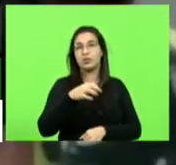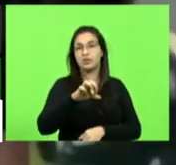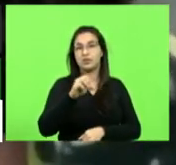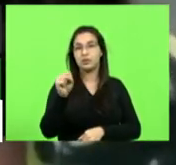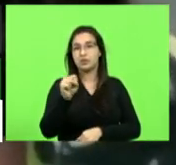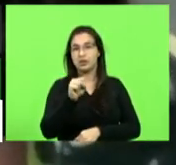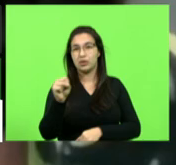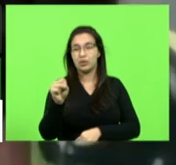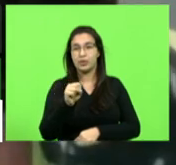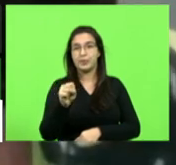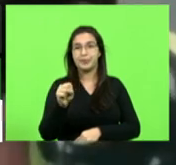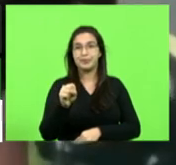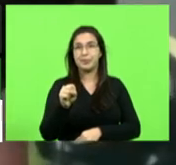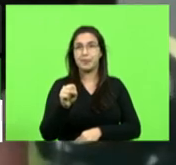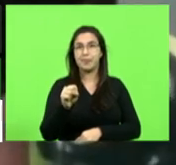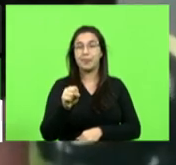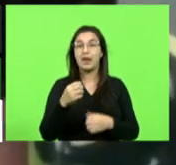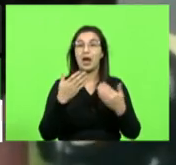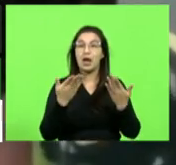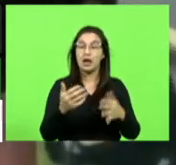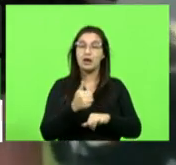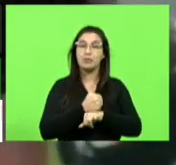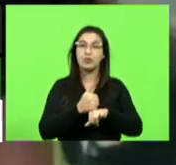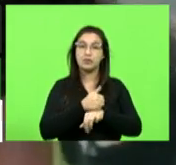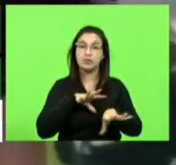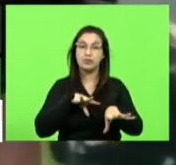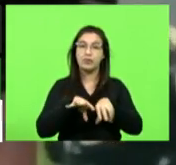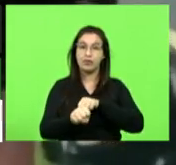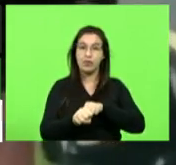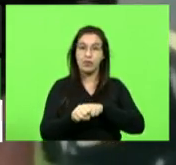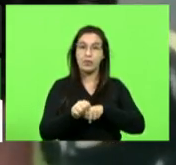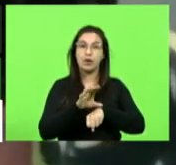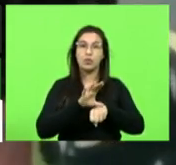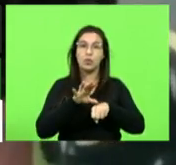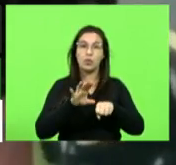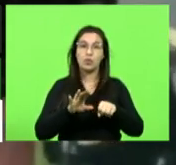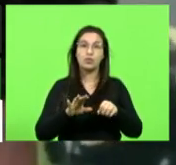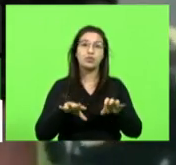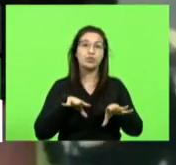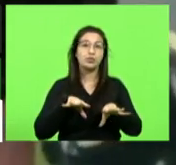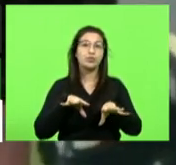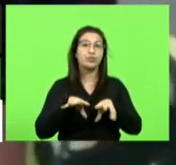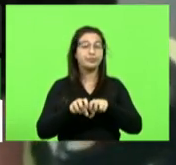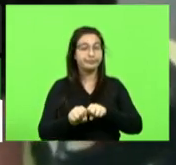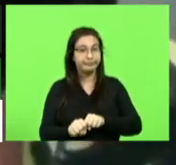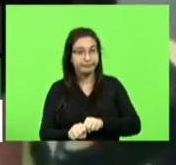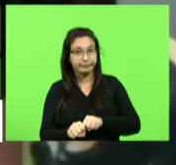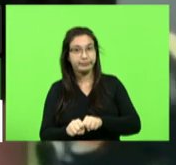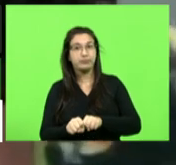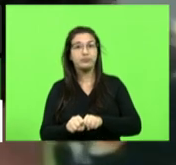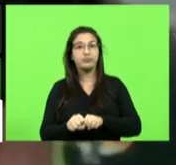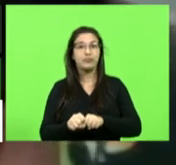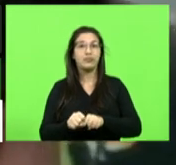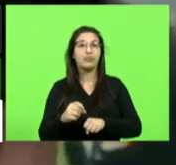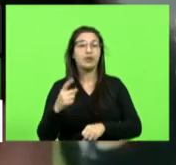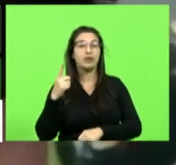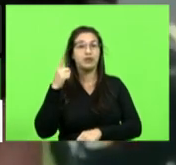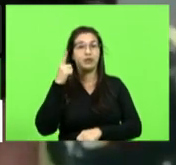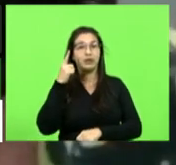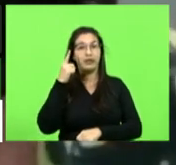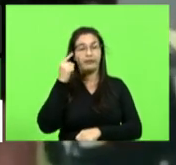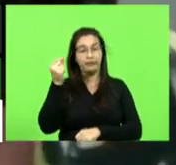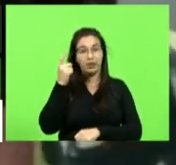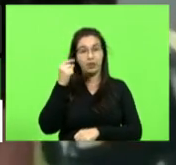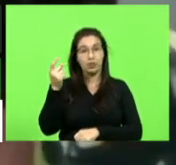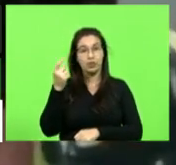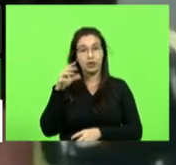1988. Assistente social é um profissional formado no curso de graduação de serviço social e inscrito no CRES, né, de sua